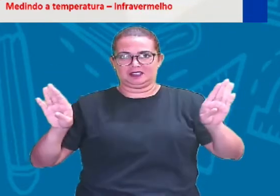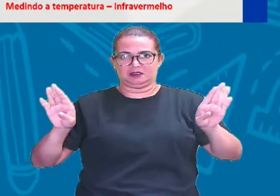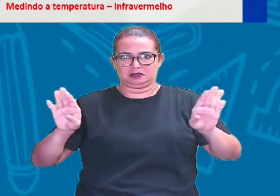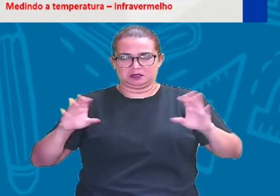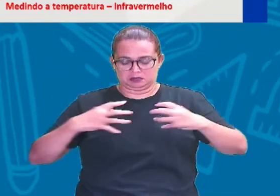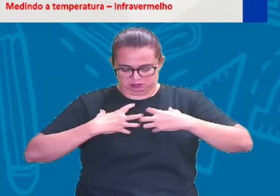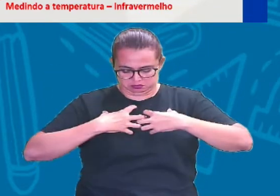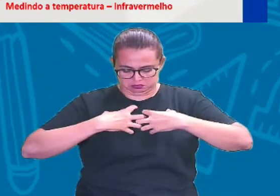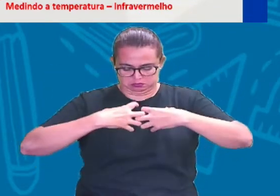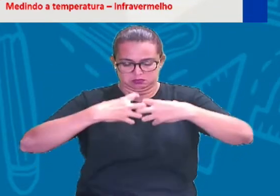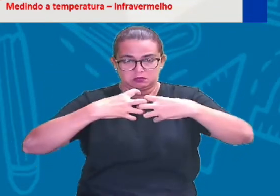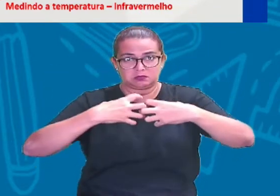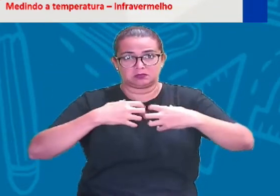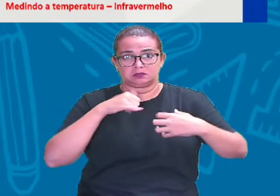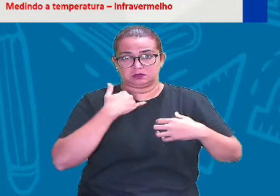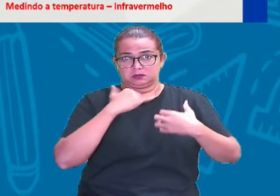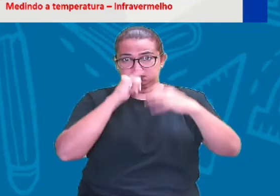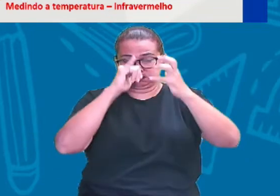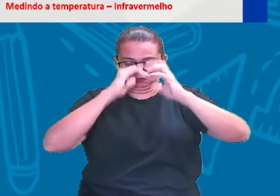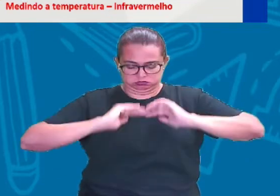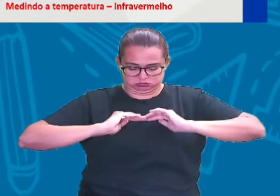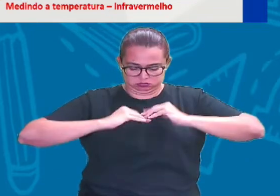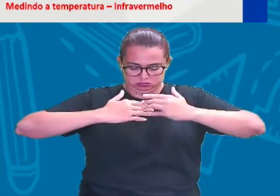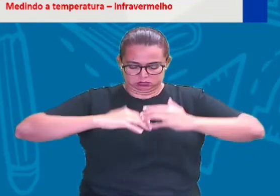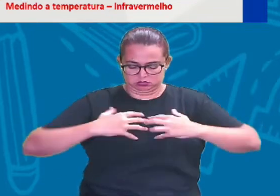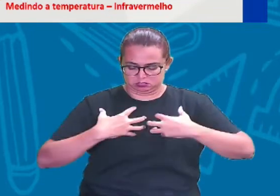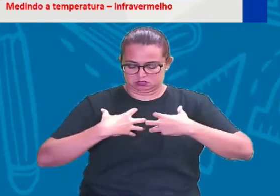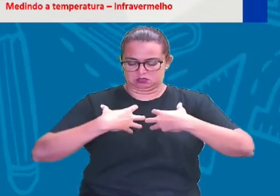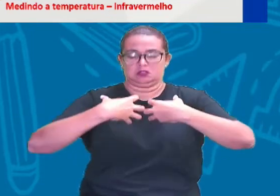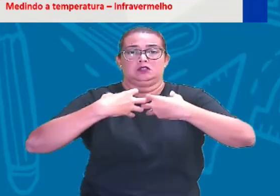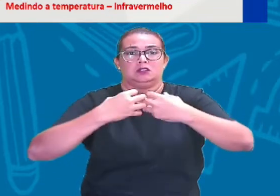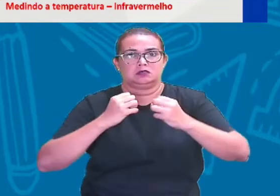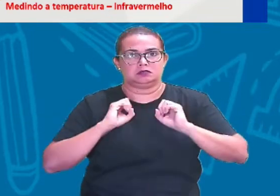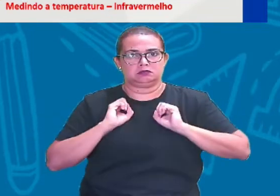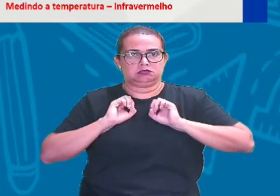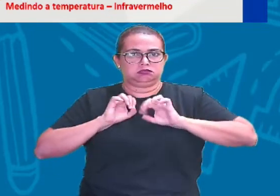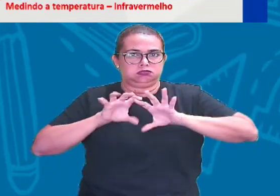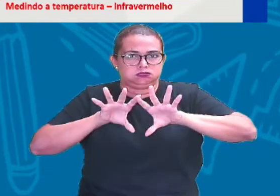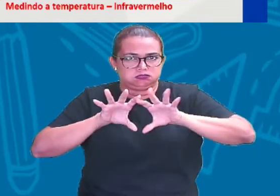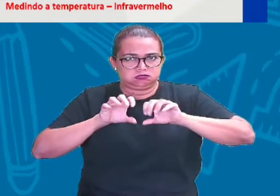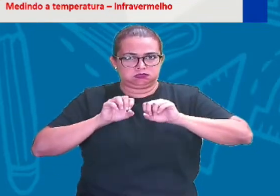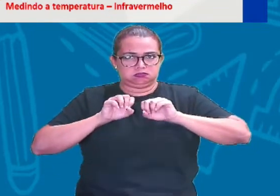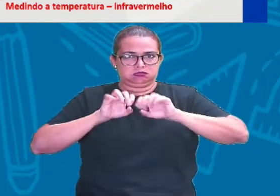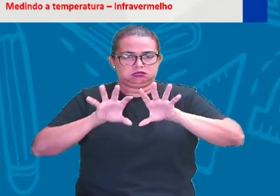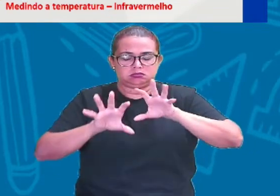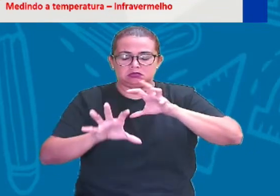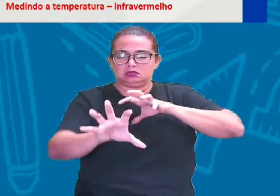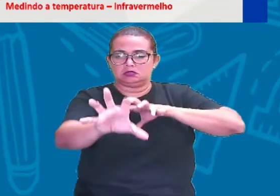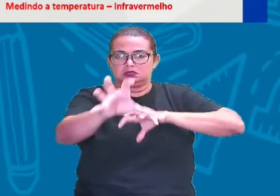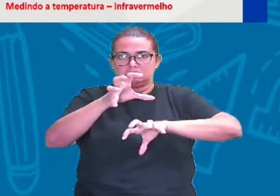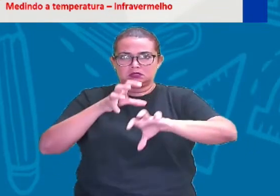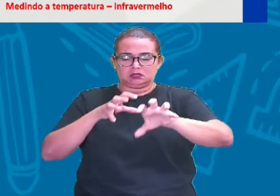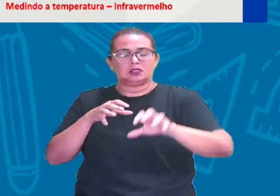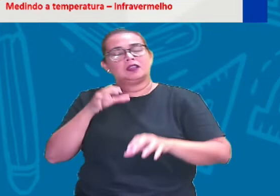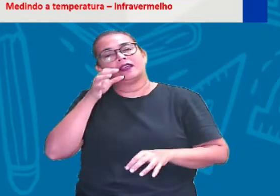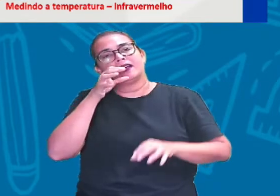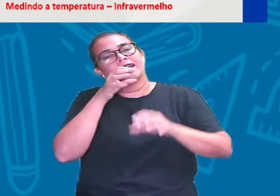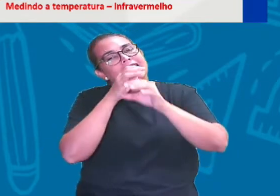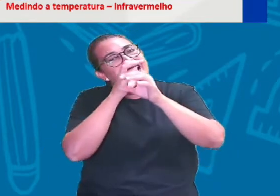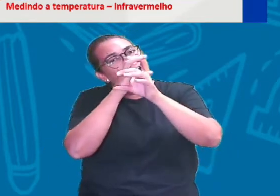radiações, tá? Térmica, então é uma onda eletromagnética também, tá bom? Beleza até aí? Então, os animais,